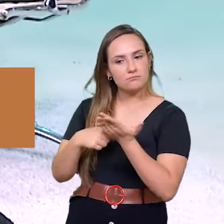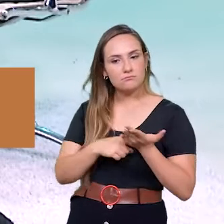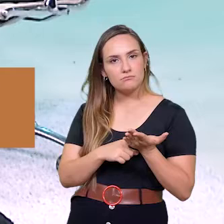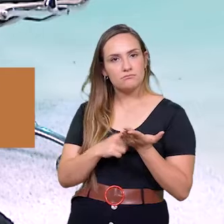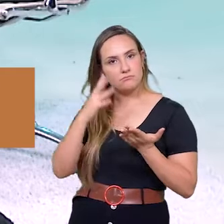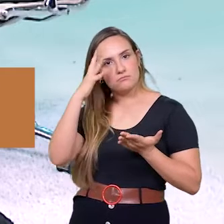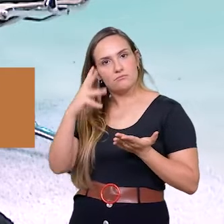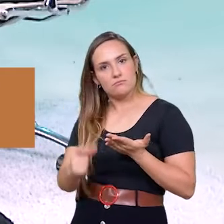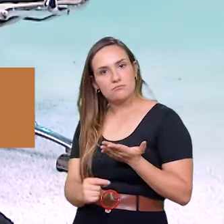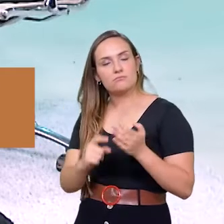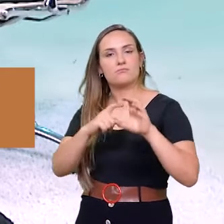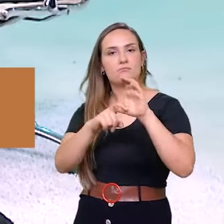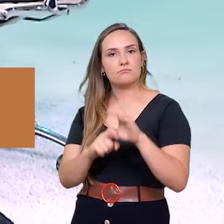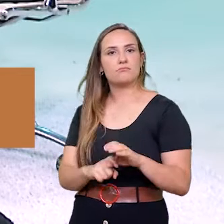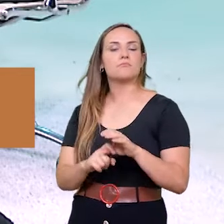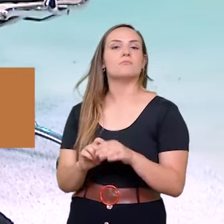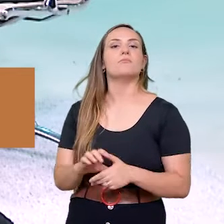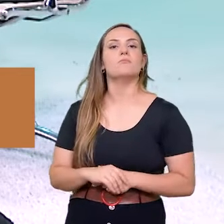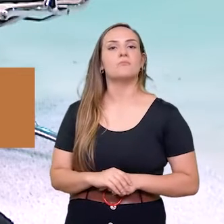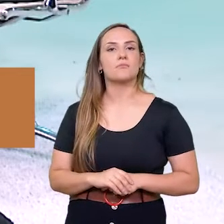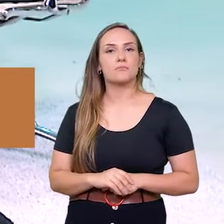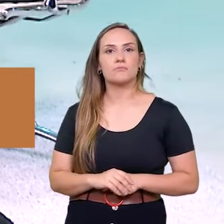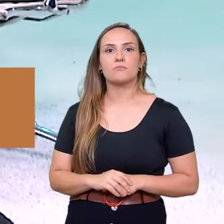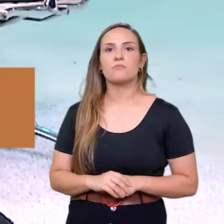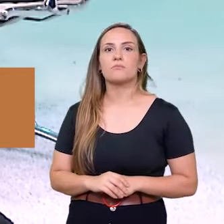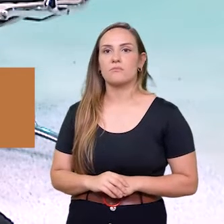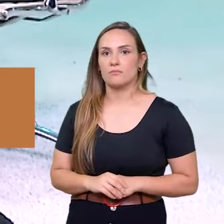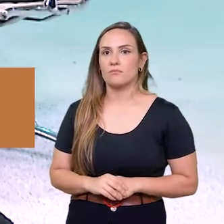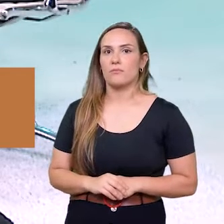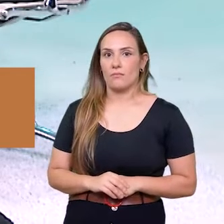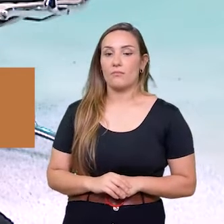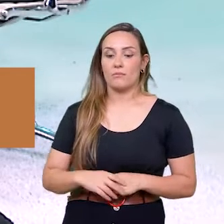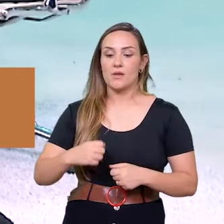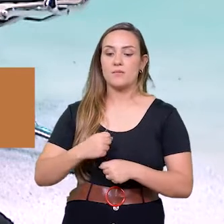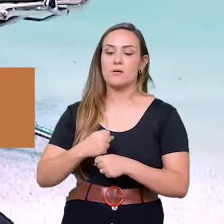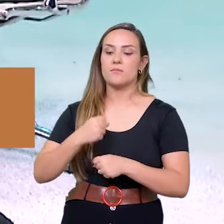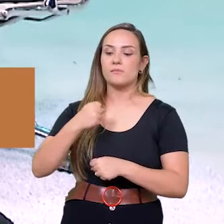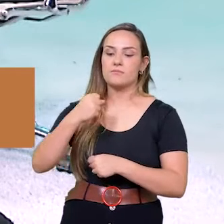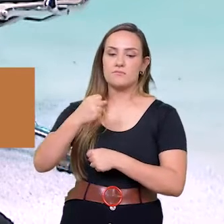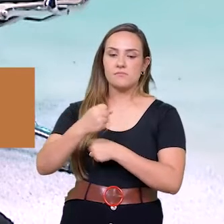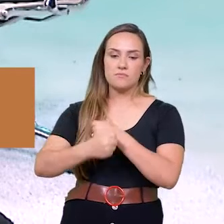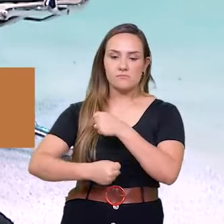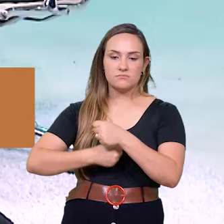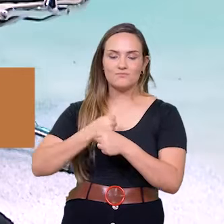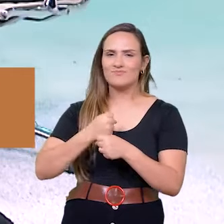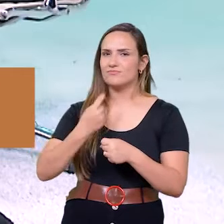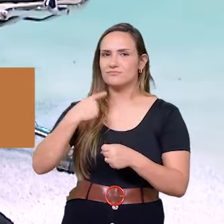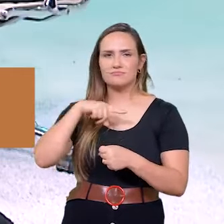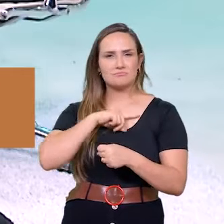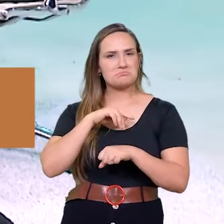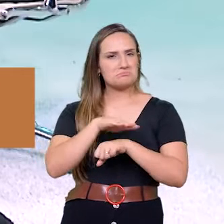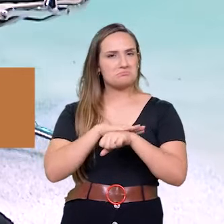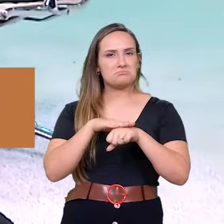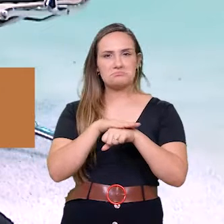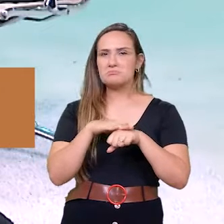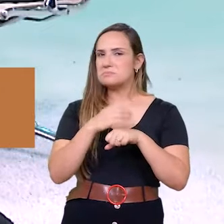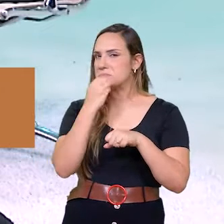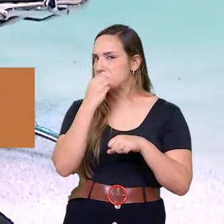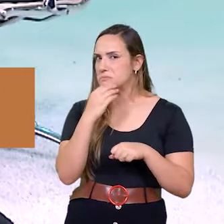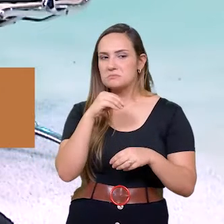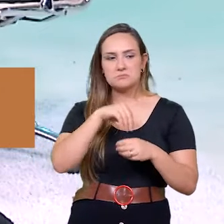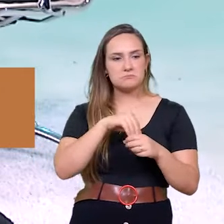essas campanhas, né, de regularização, e mesmo durante o ano, nós temos uma interlocução